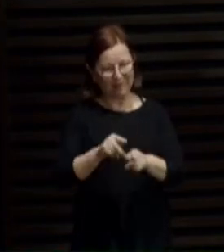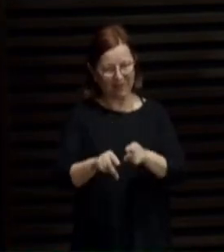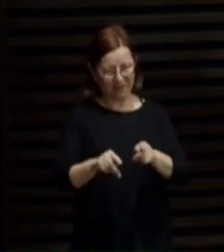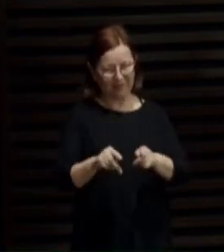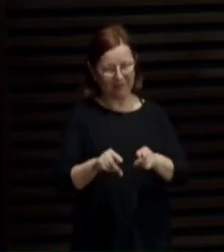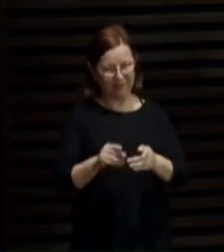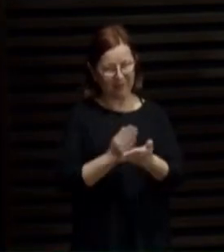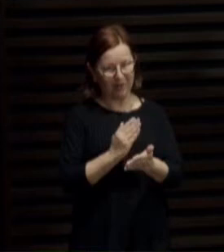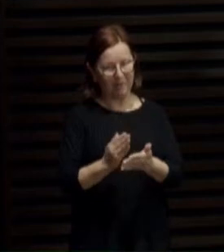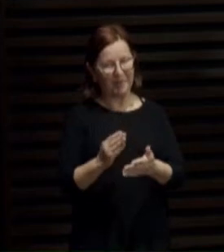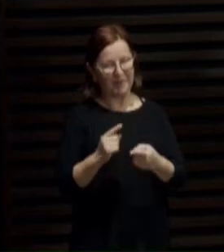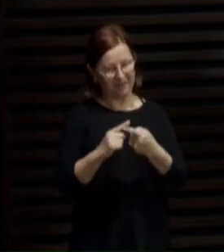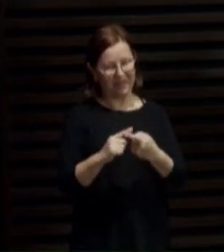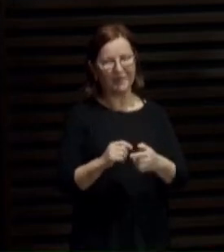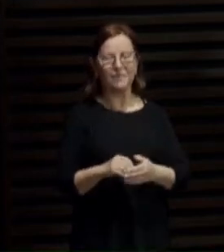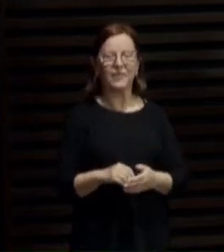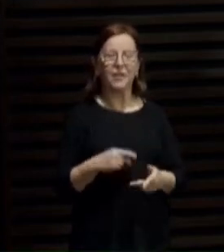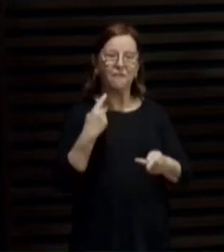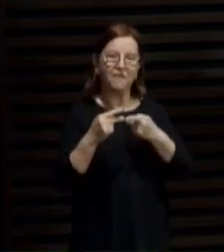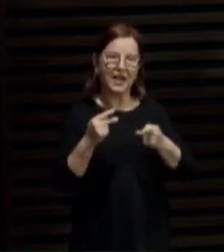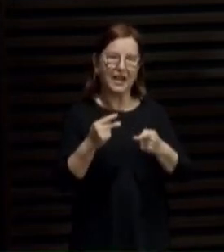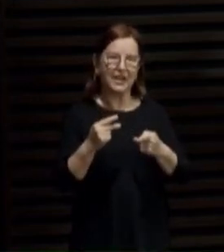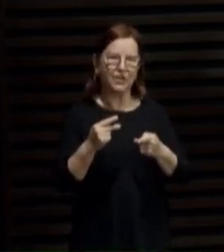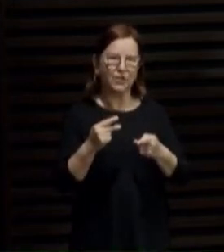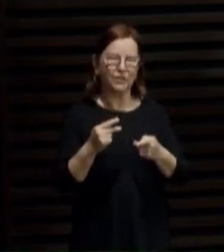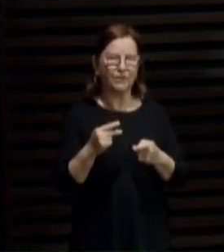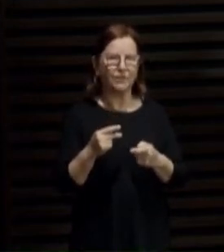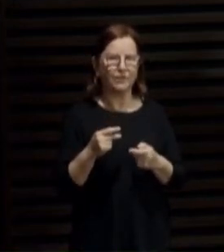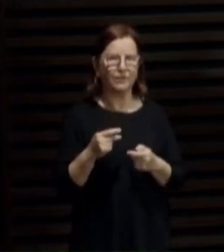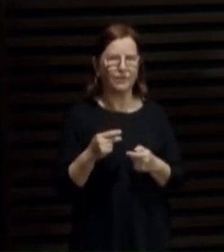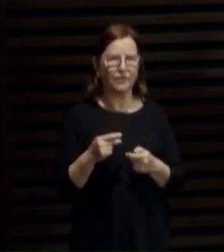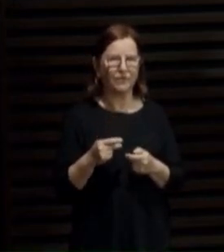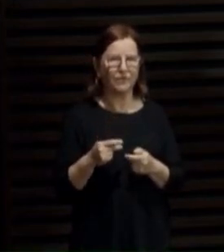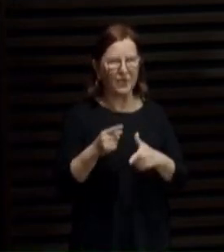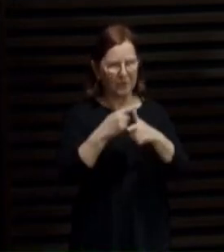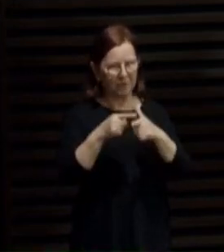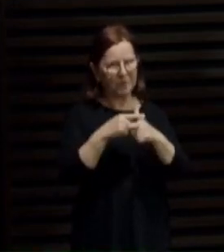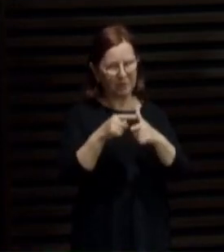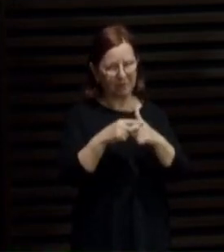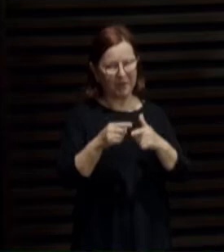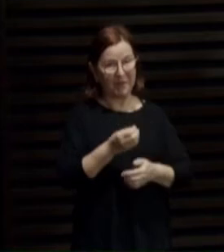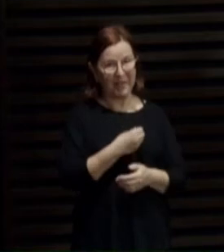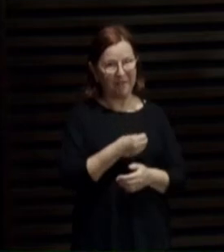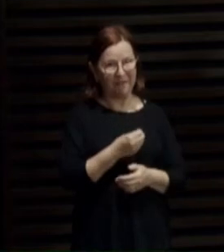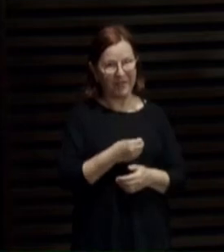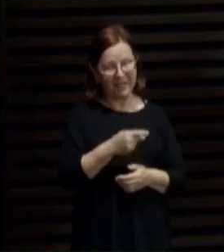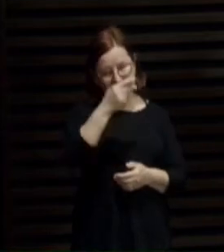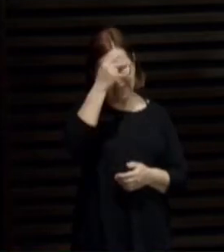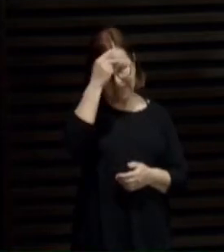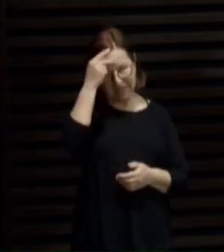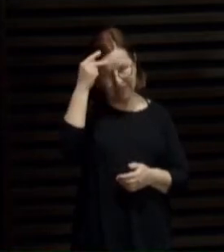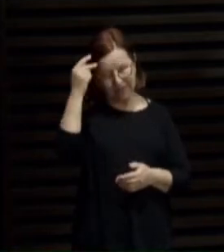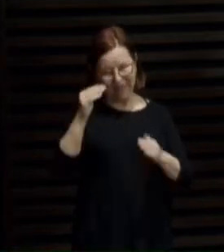os conflitos da vida da pessoa e da casa. E uma das lições